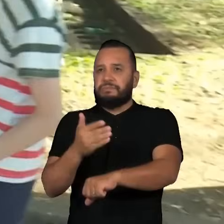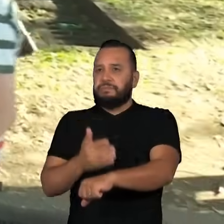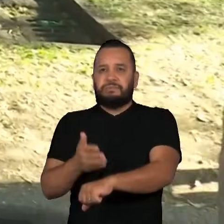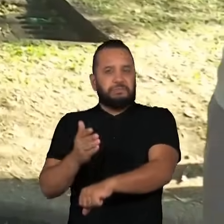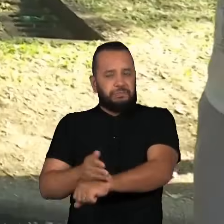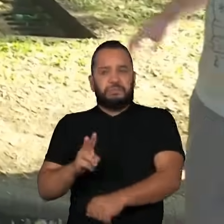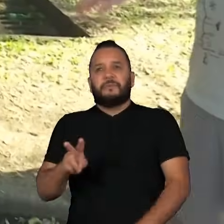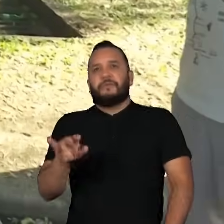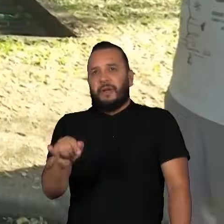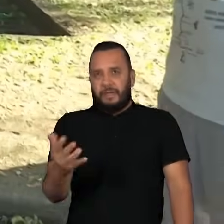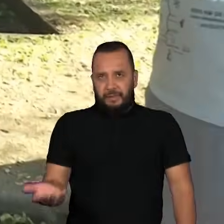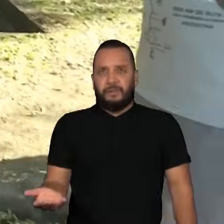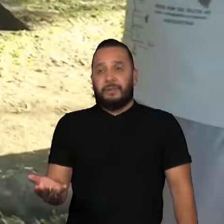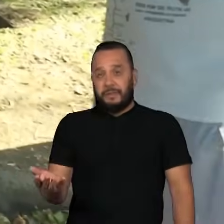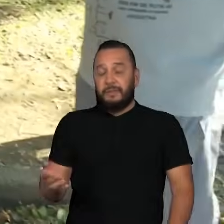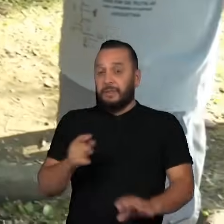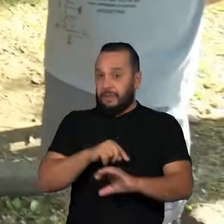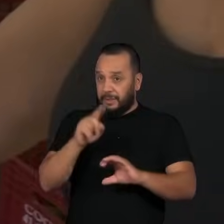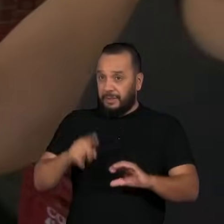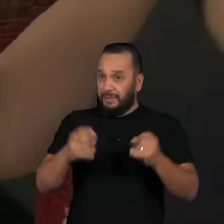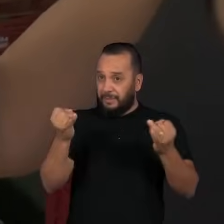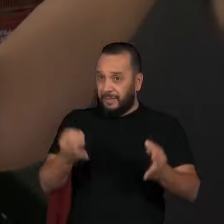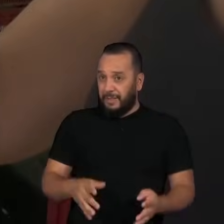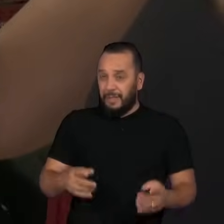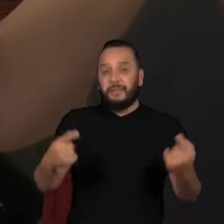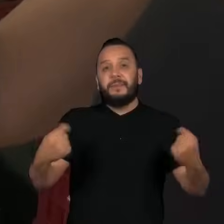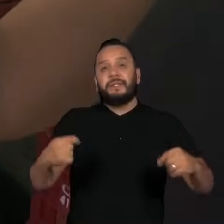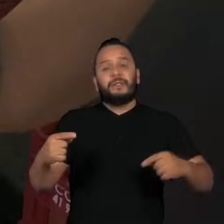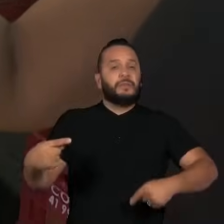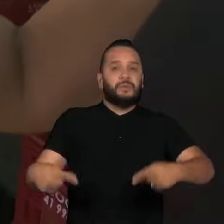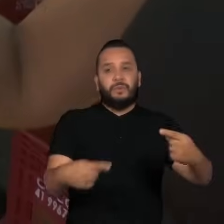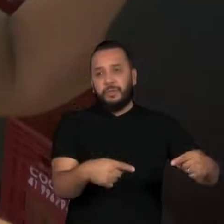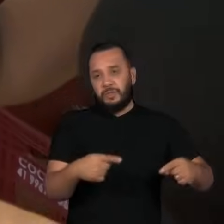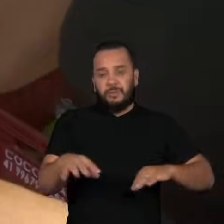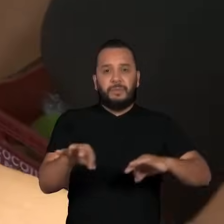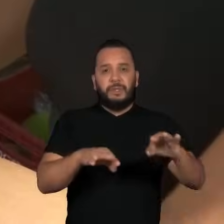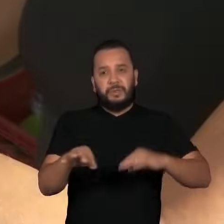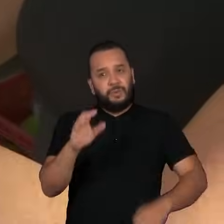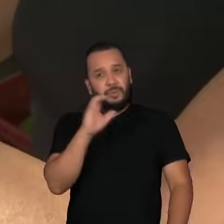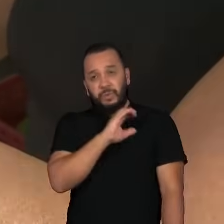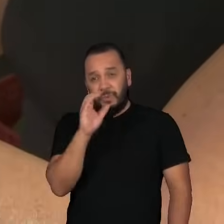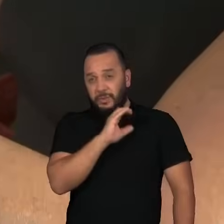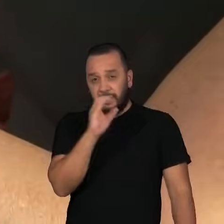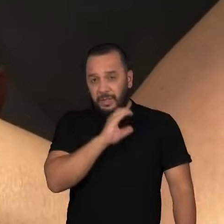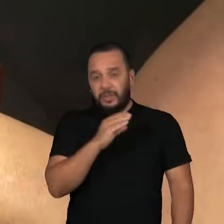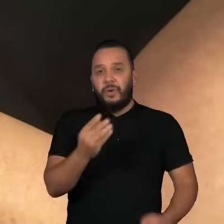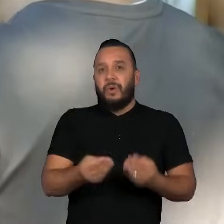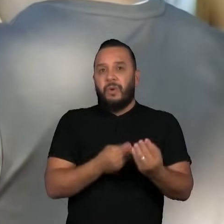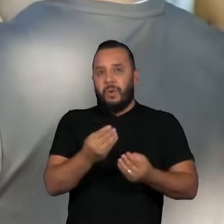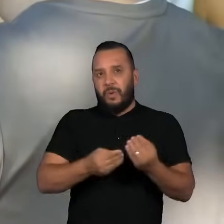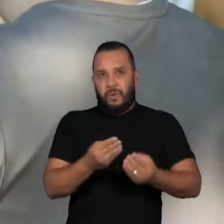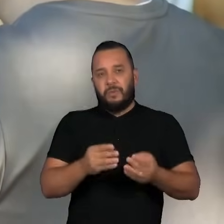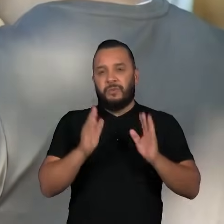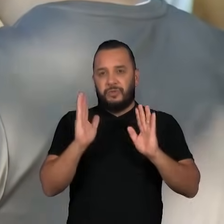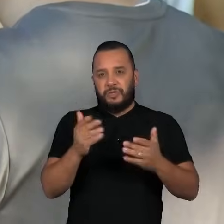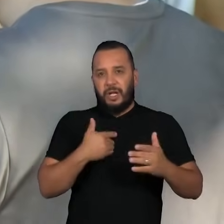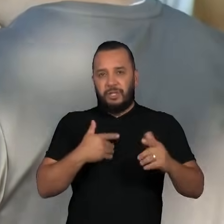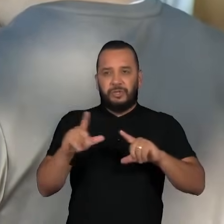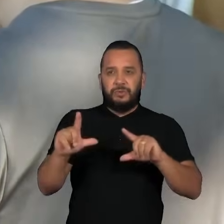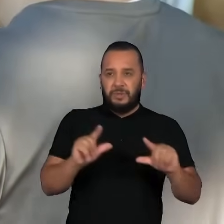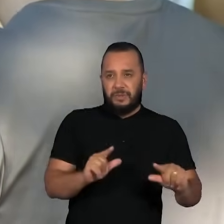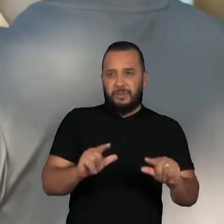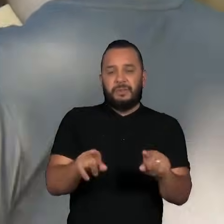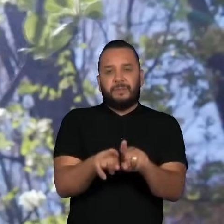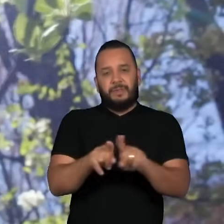intensos. De acordo com os cientistas, é preciso discutir planos urgentes de mitigação e adaptação